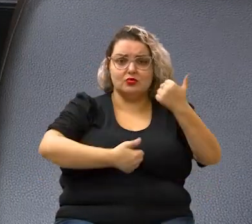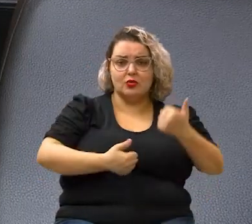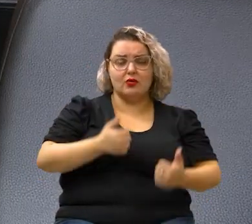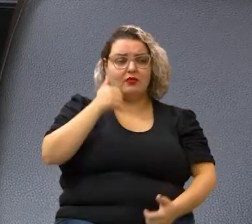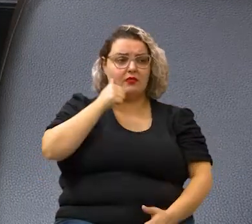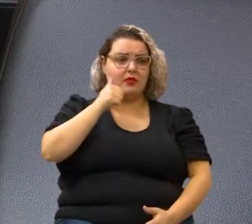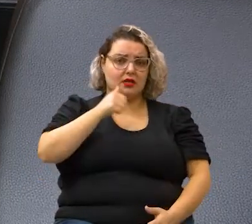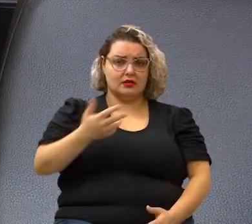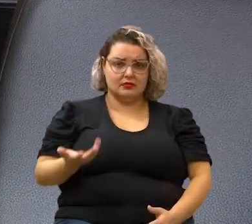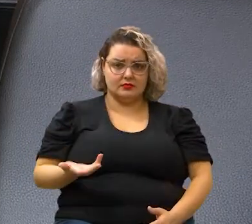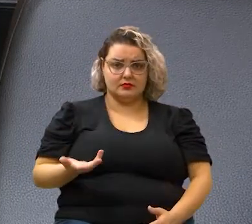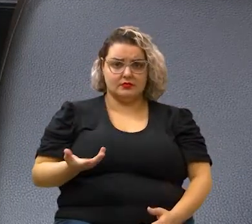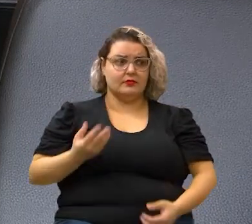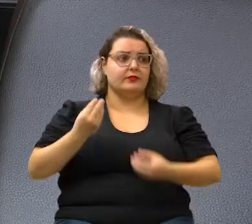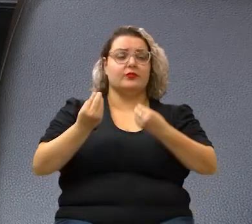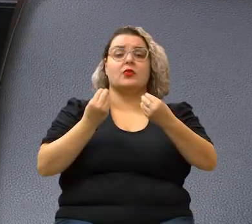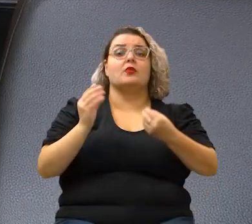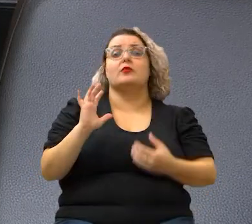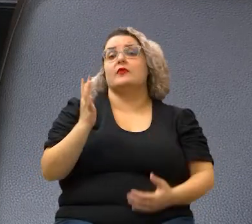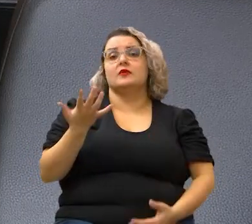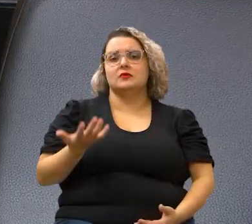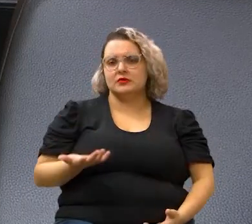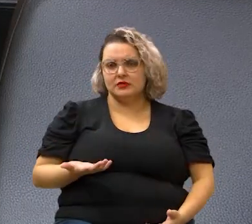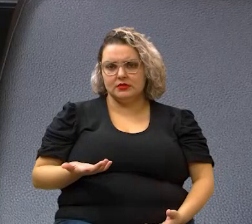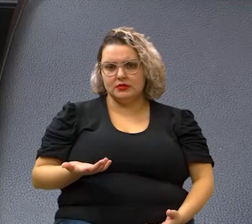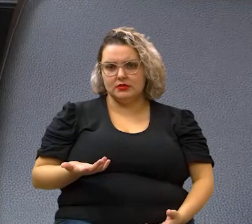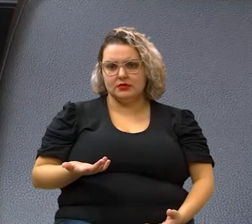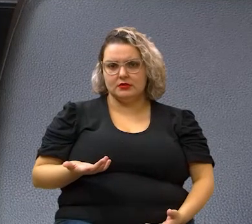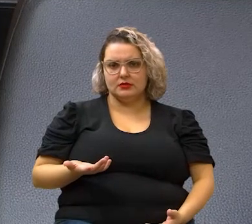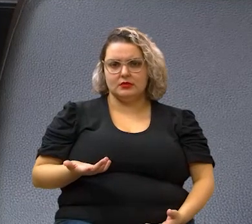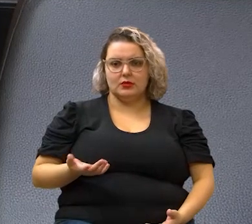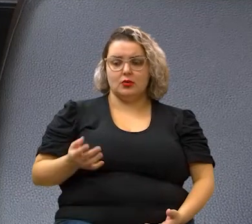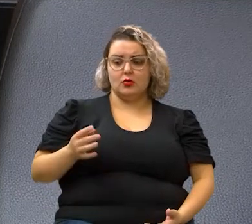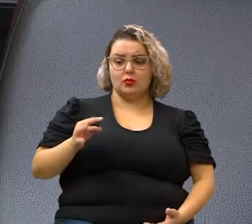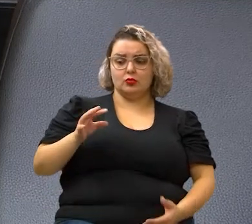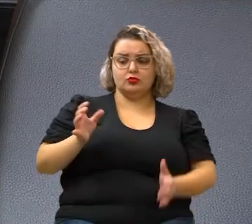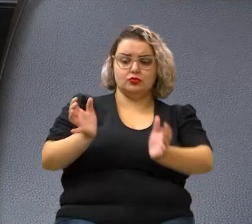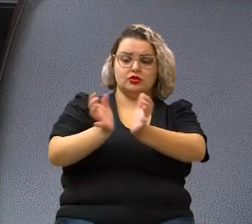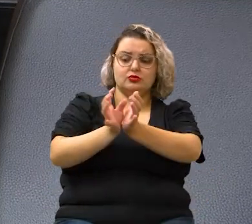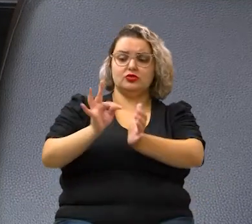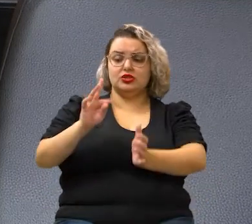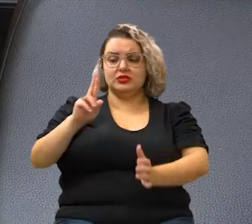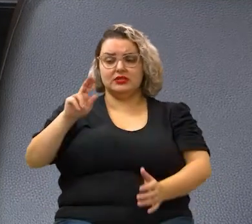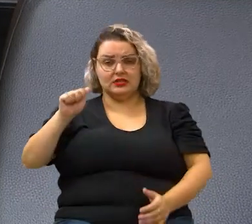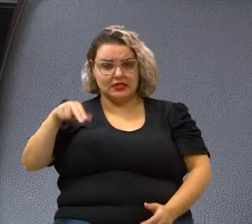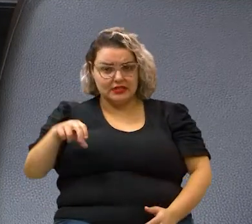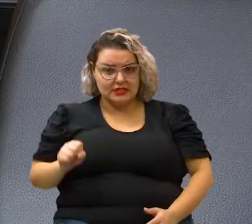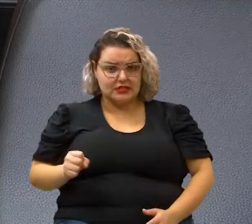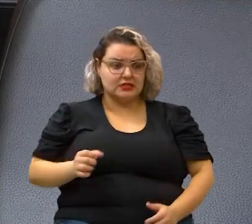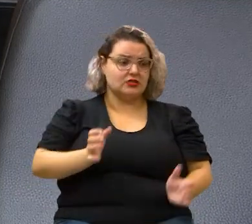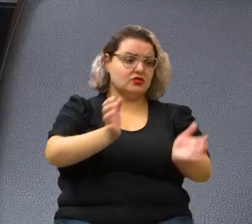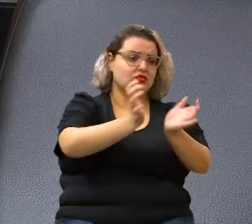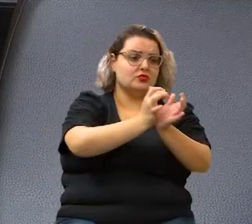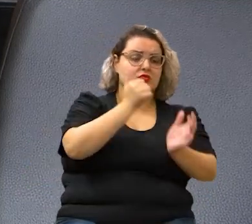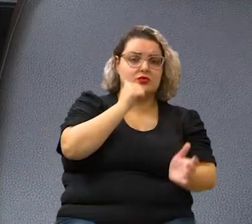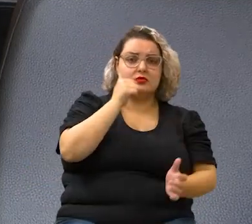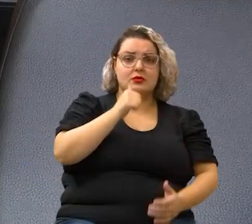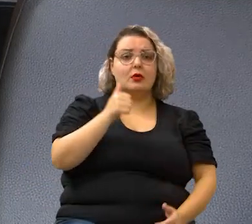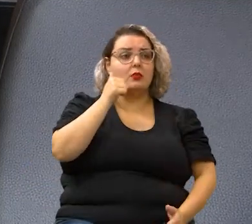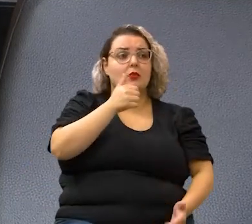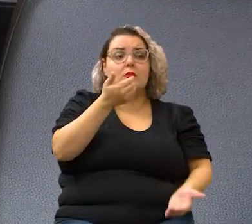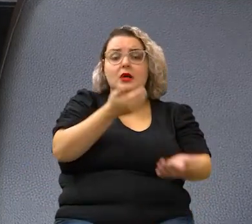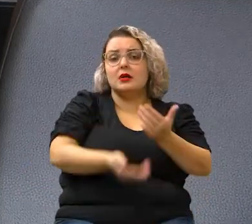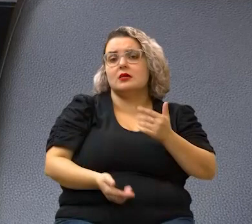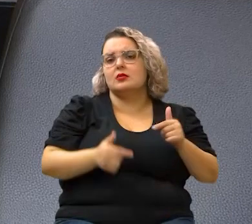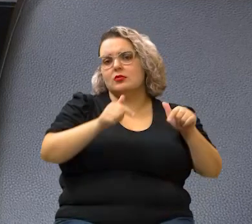Imagina um futebol feminino, né? Como que vai ser? Um time de trans, um time de mulheres? Então as mulheres